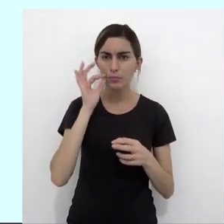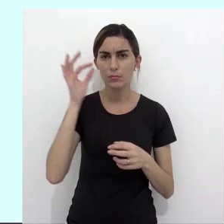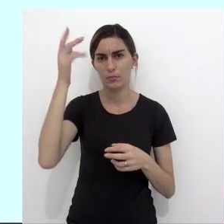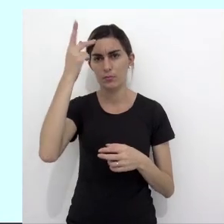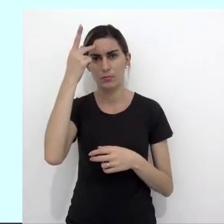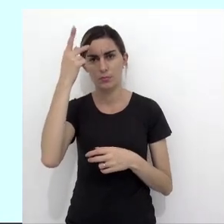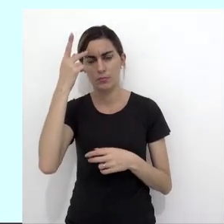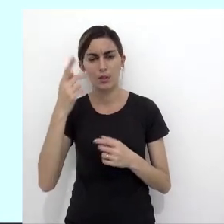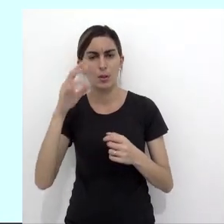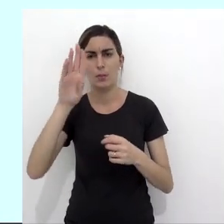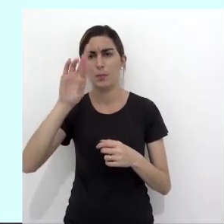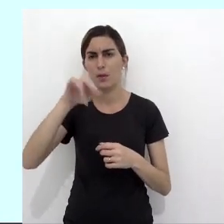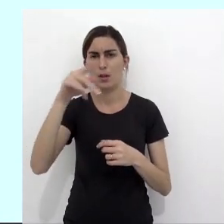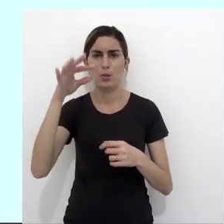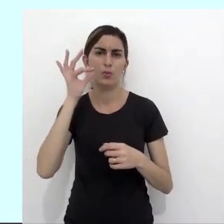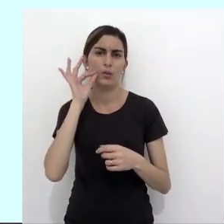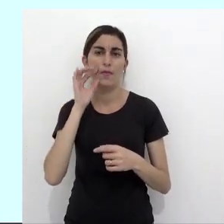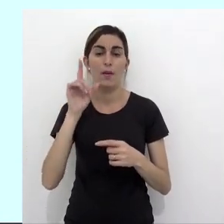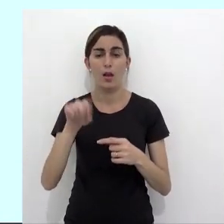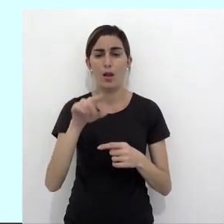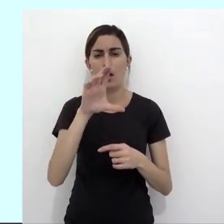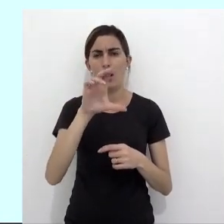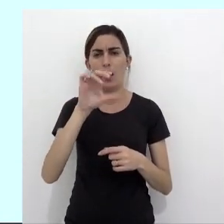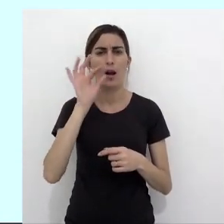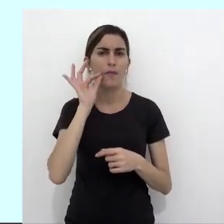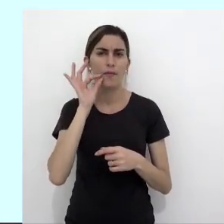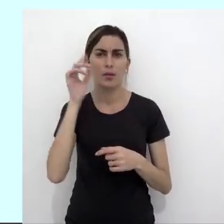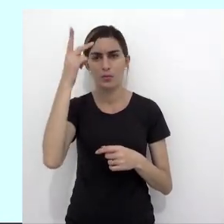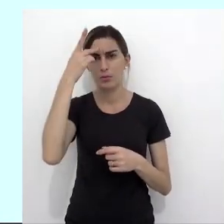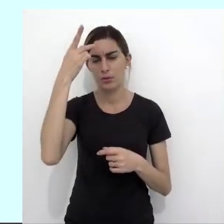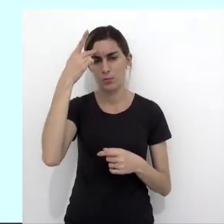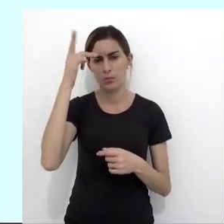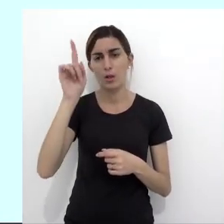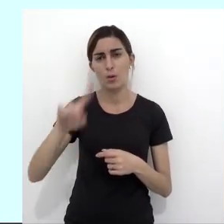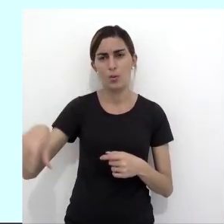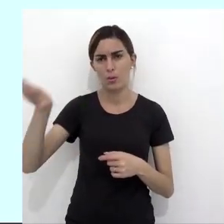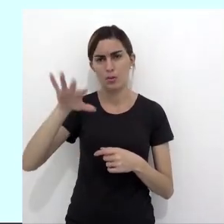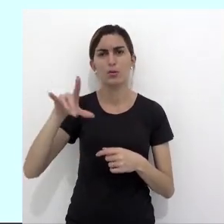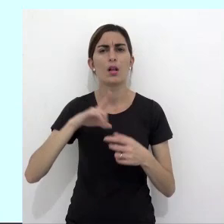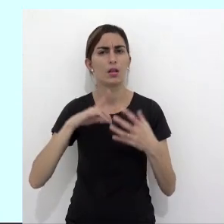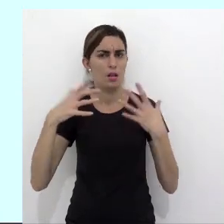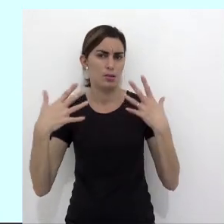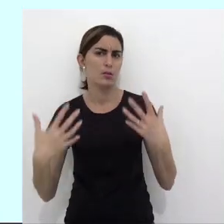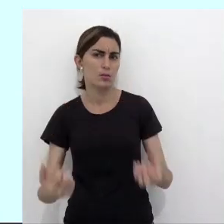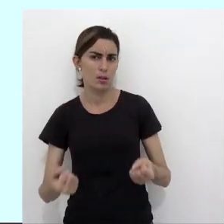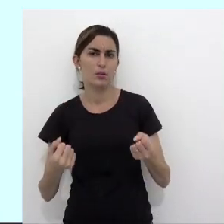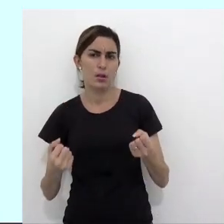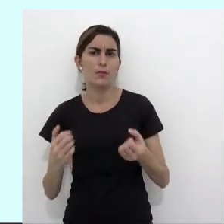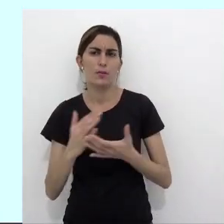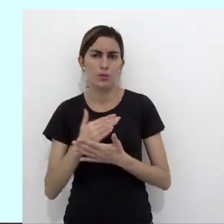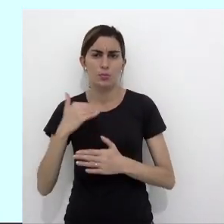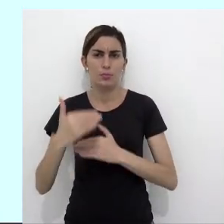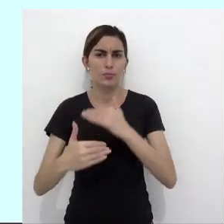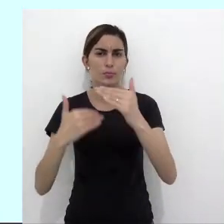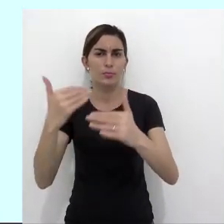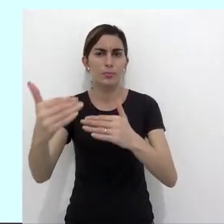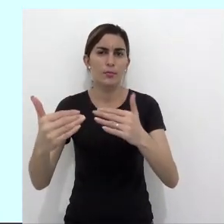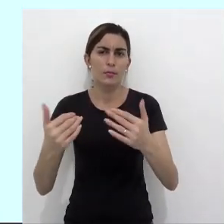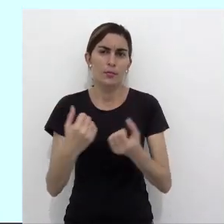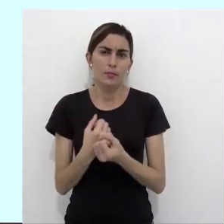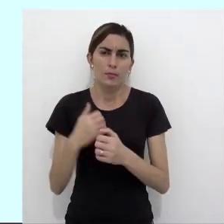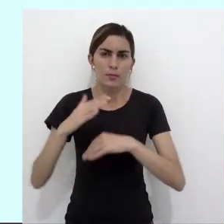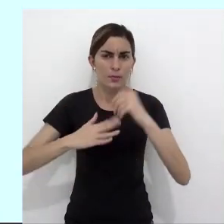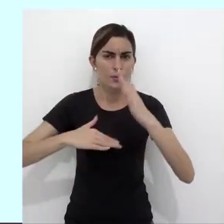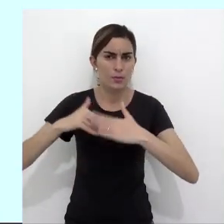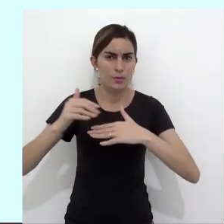os barões de café é que os cafeicultores de São Paulo, eles até que aceitavam que aos poucos, a mão de